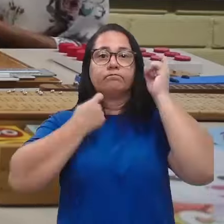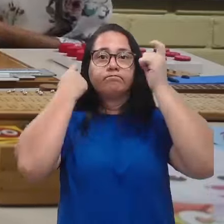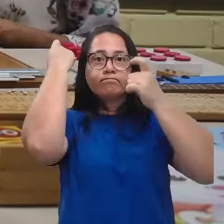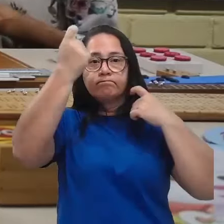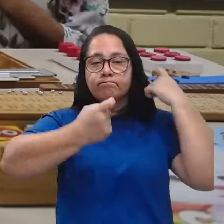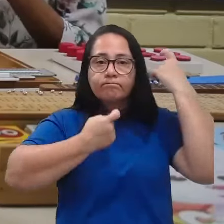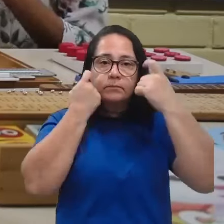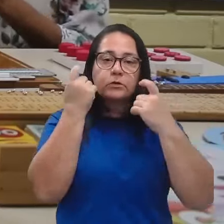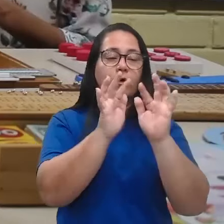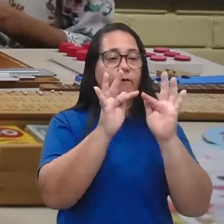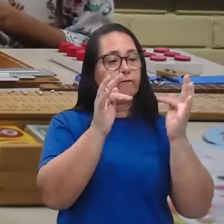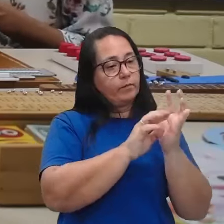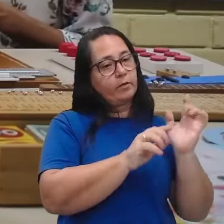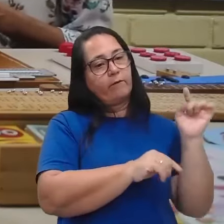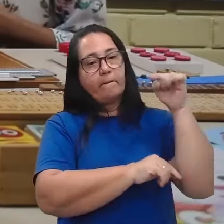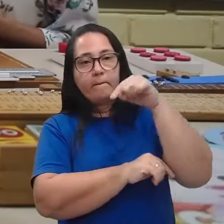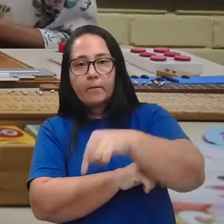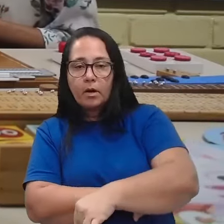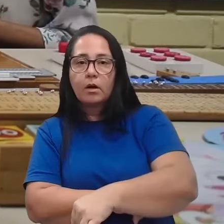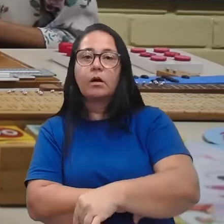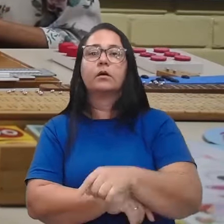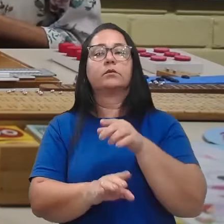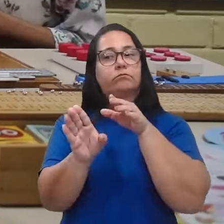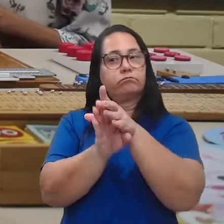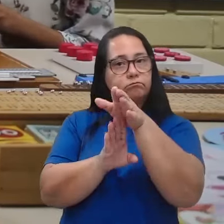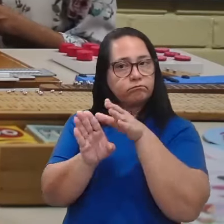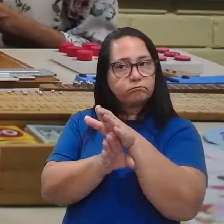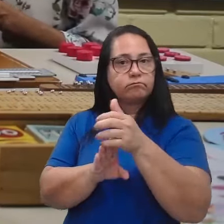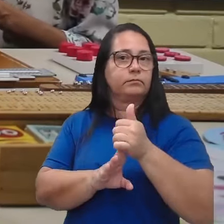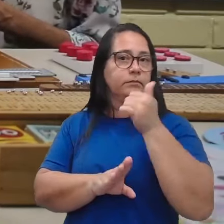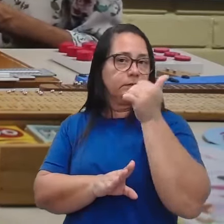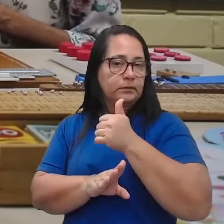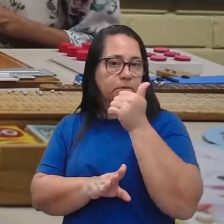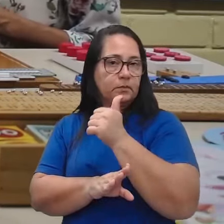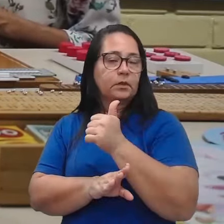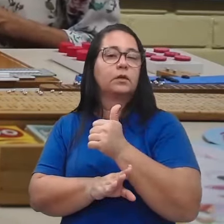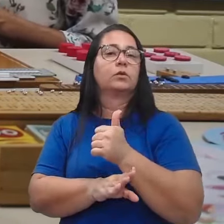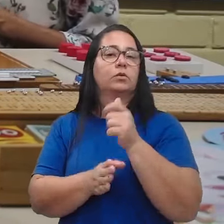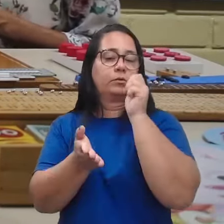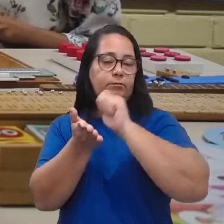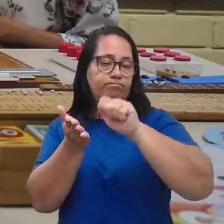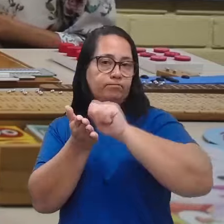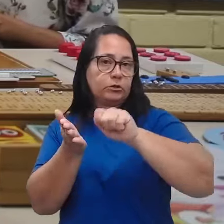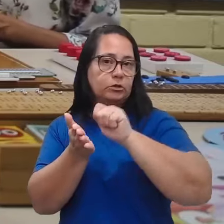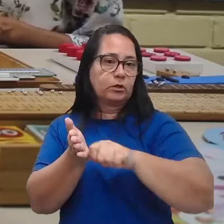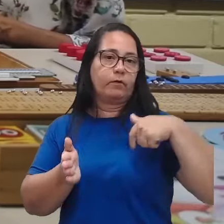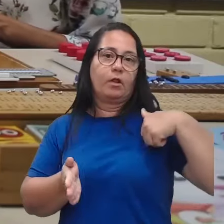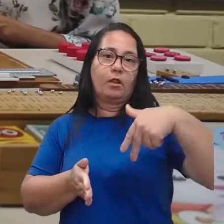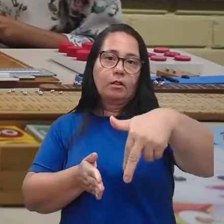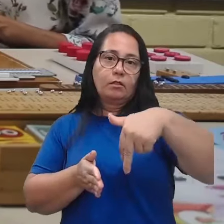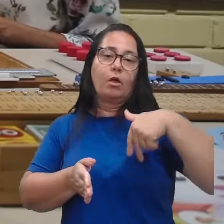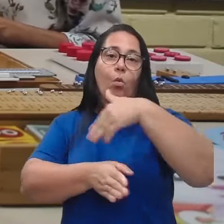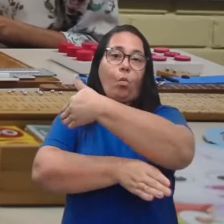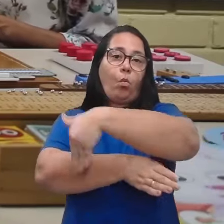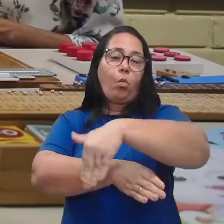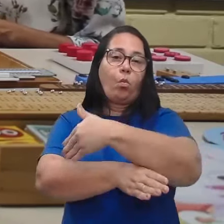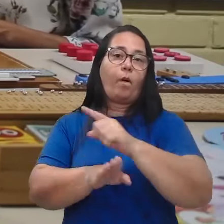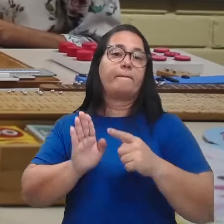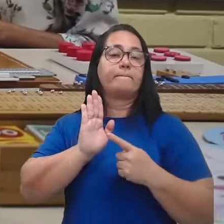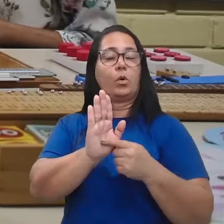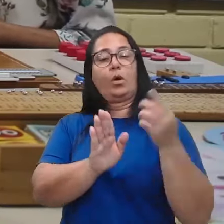vem para cá, então nós vamos fazer a orientação mobilidade, então era engraçado porque ele tinha que escrever, ele ia andando na rua, ele ia escrevendo nas costas,